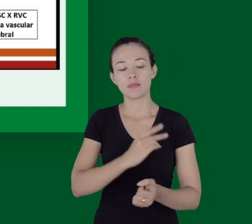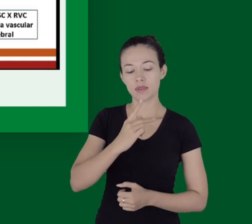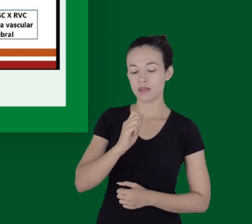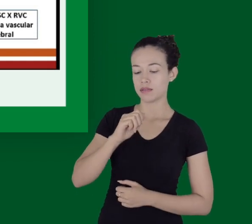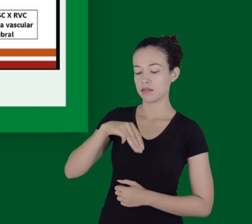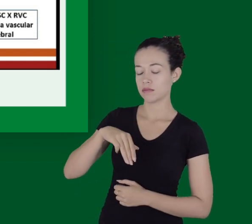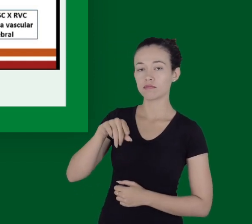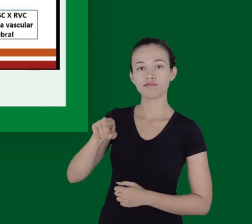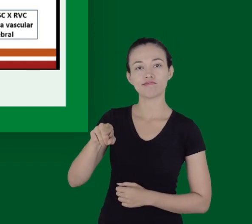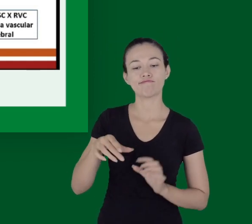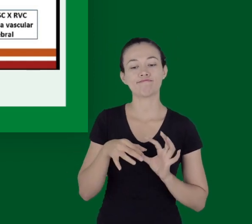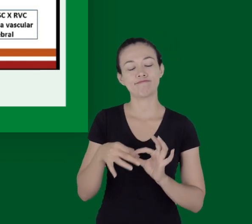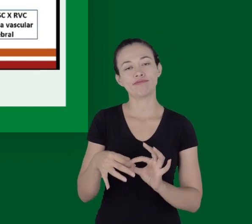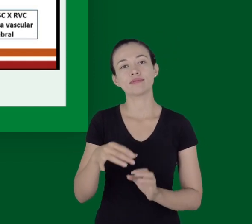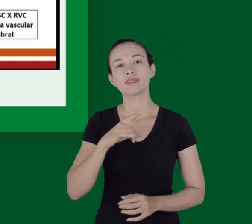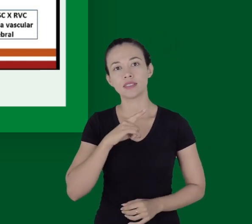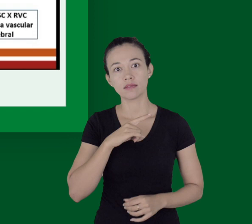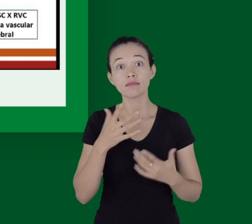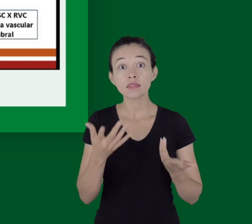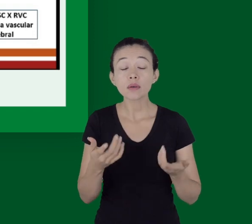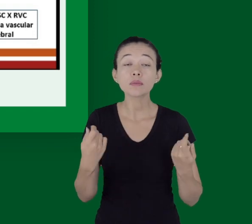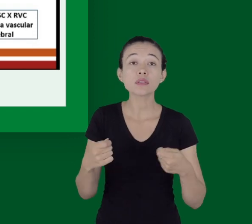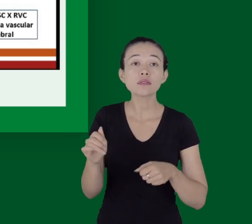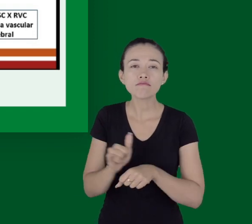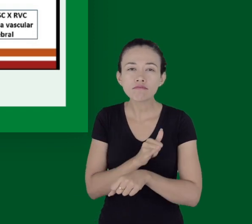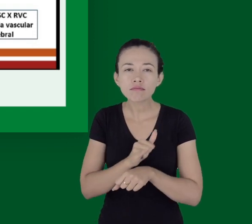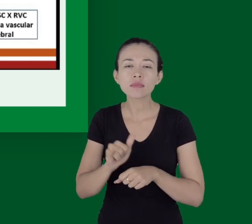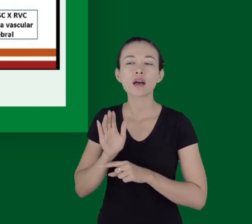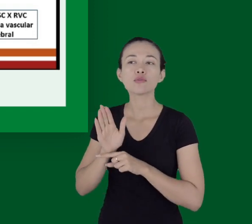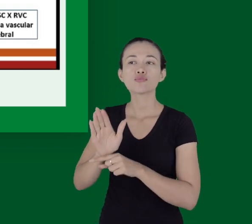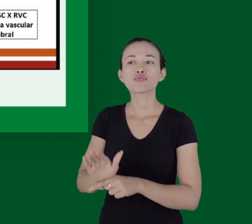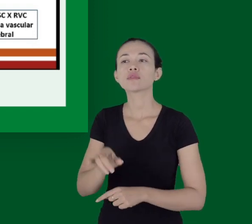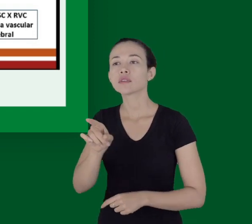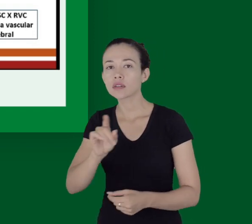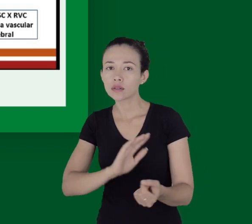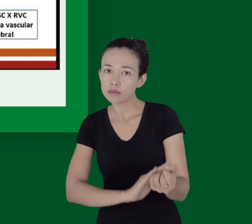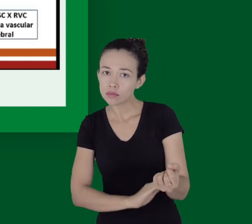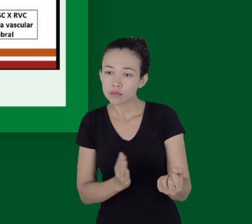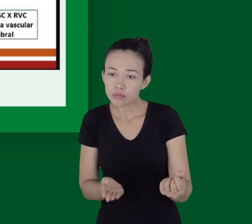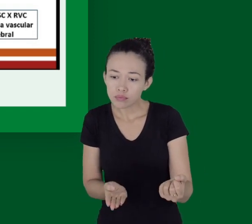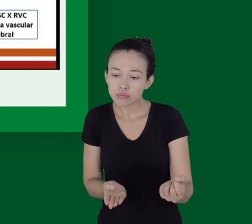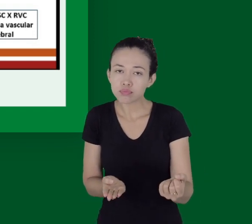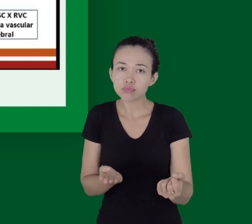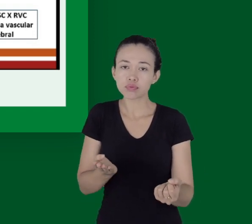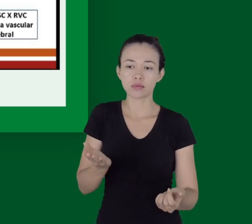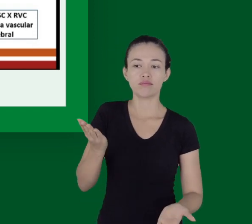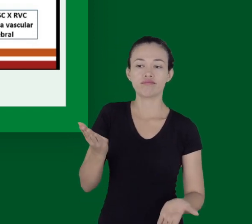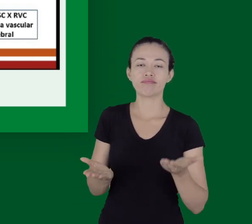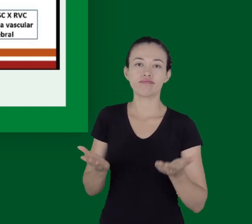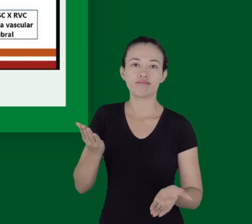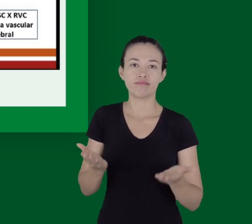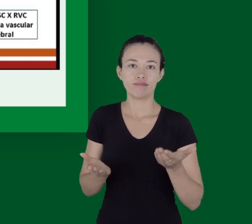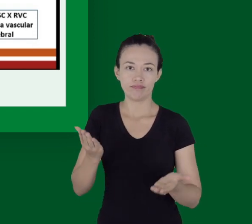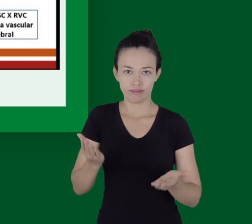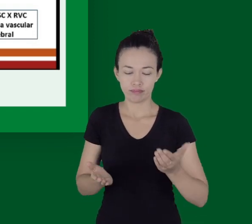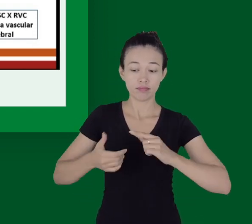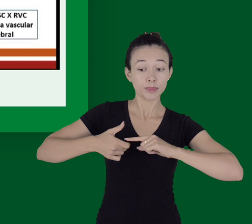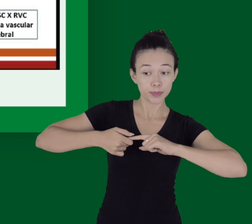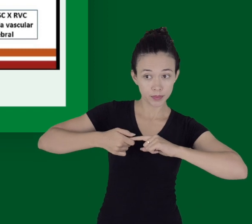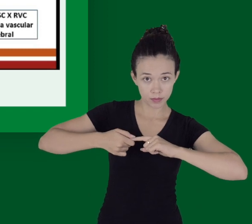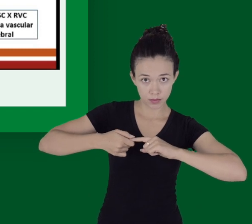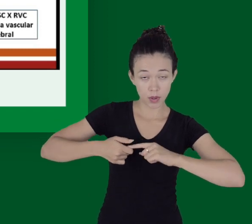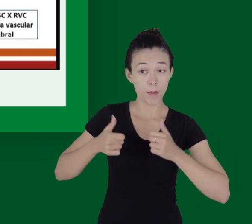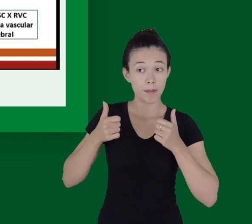paciente. Então, o paciente ele tem que estar adequadamente perfundido, com valores pressóricos de normalidade, mas